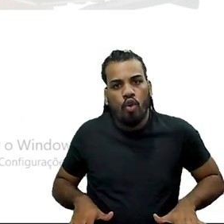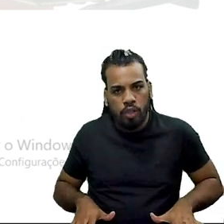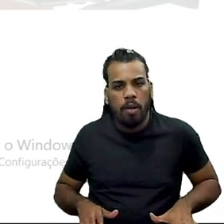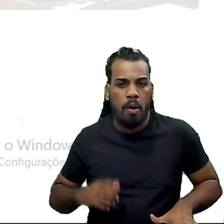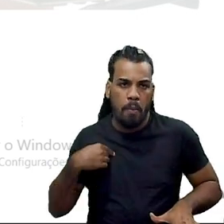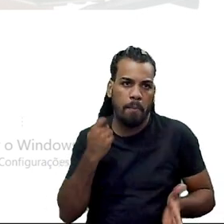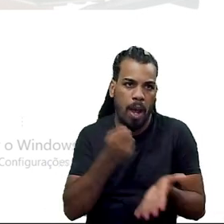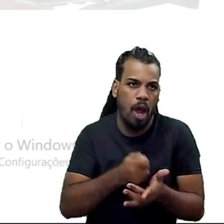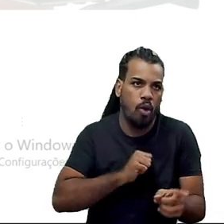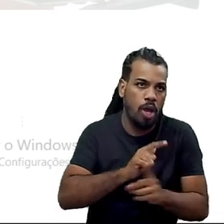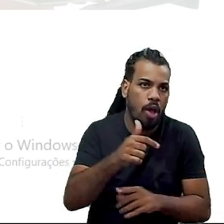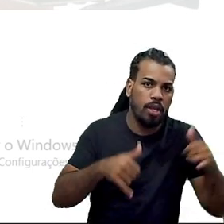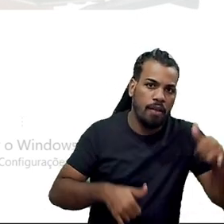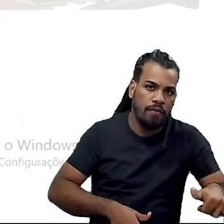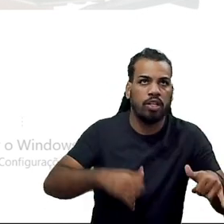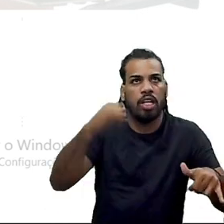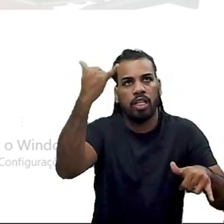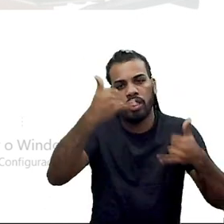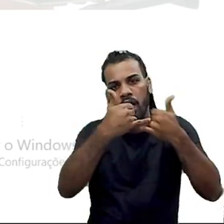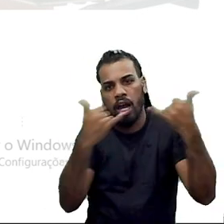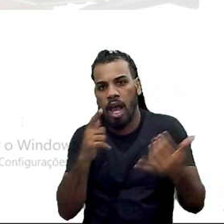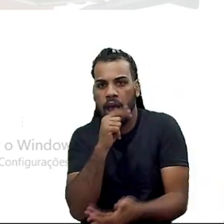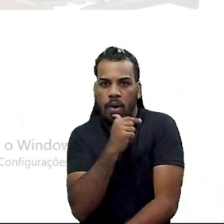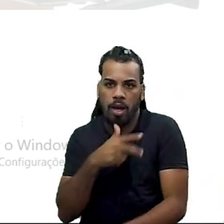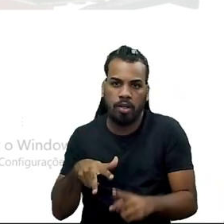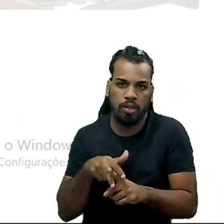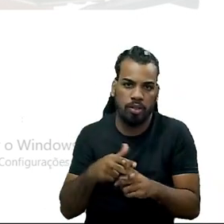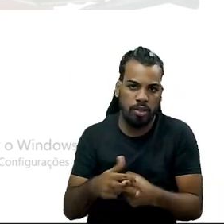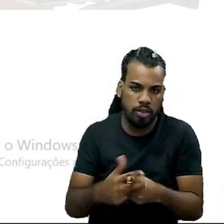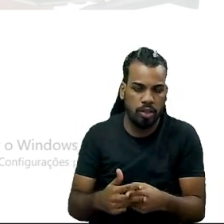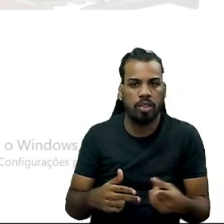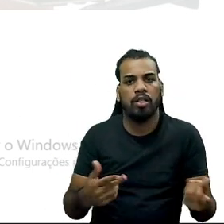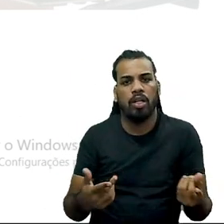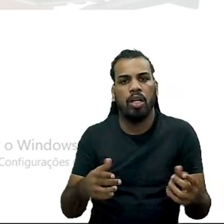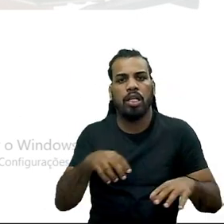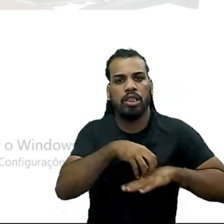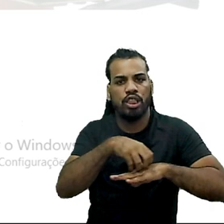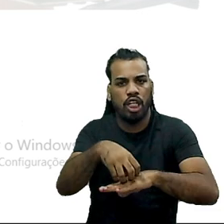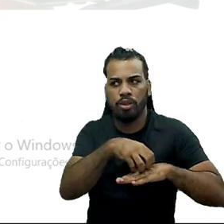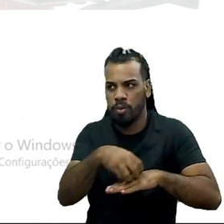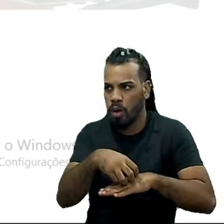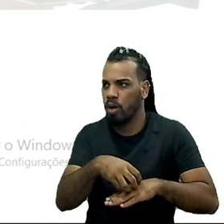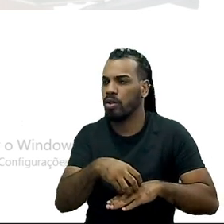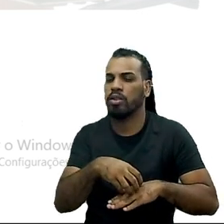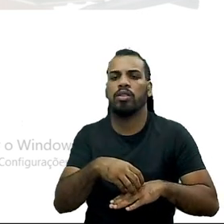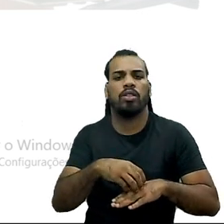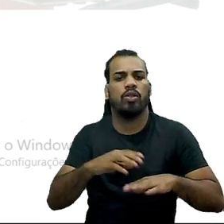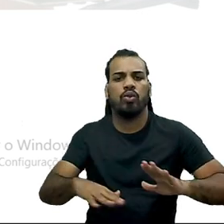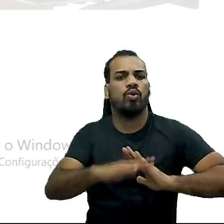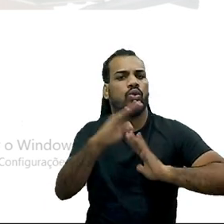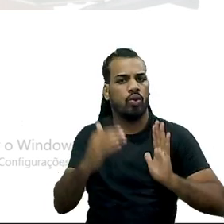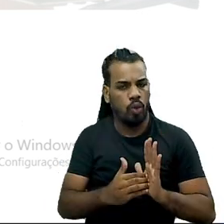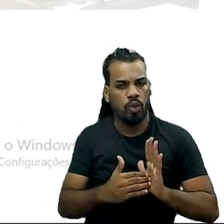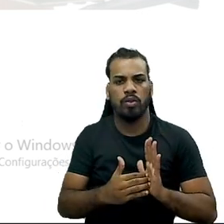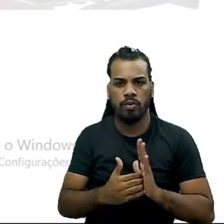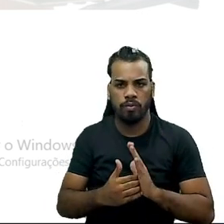pago aluguel, telefone, energia, a minha manutenção, o meu transporte, tudo, eu